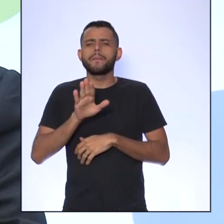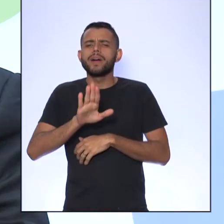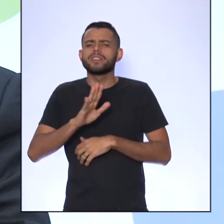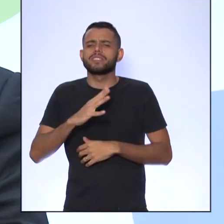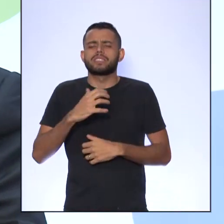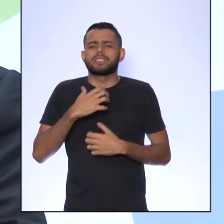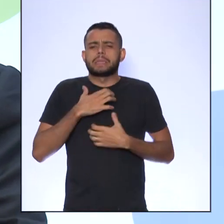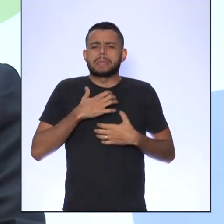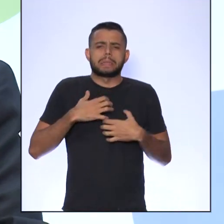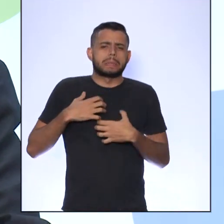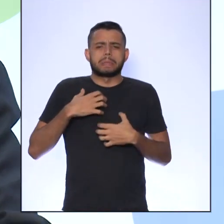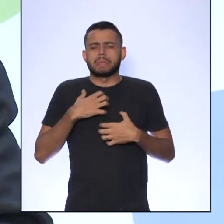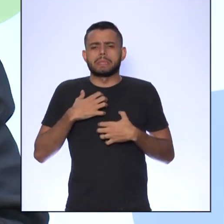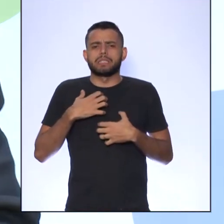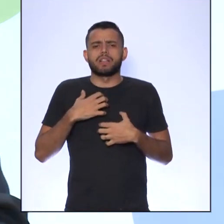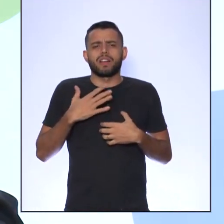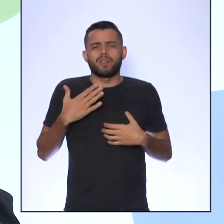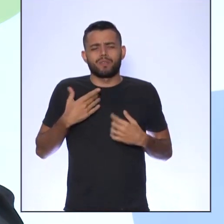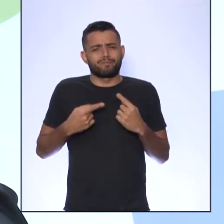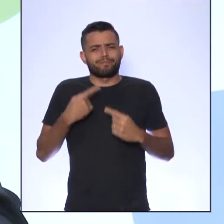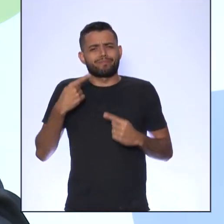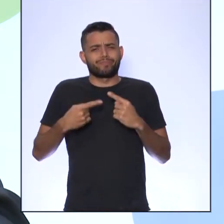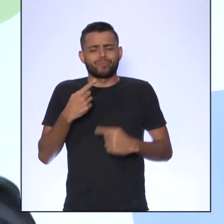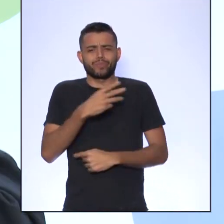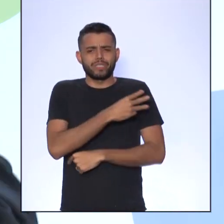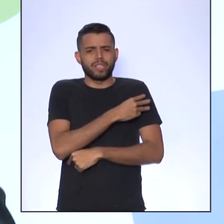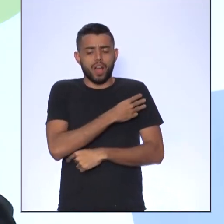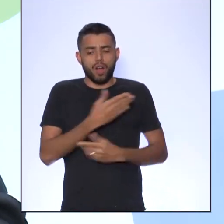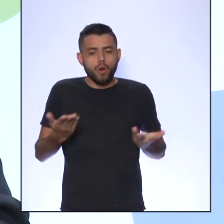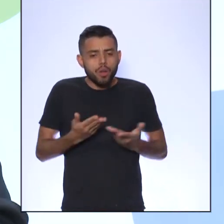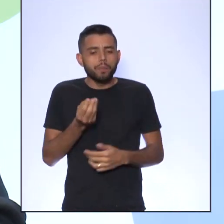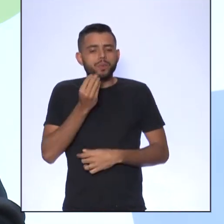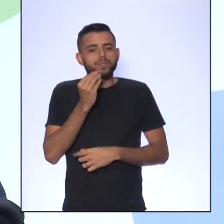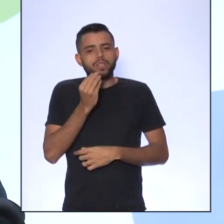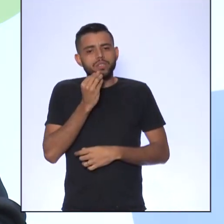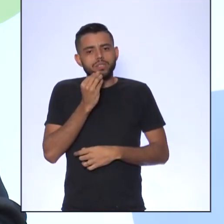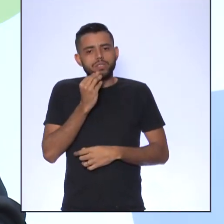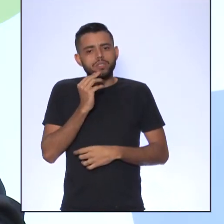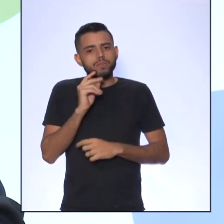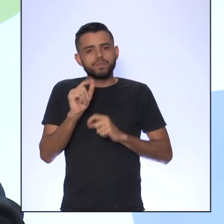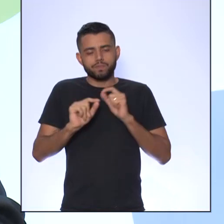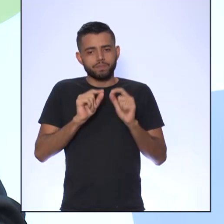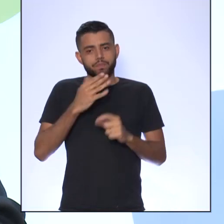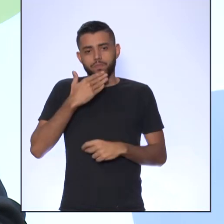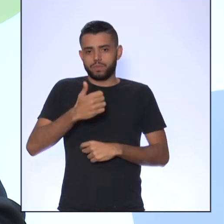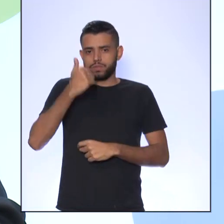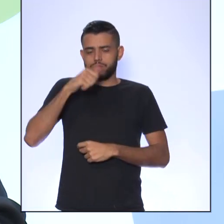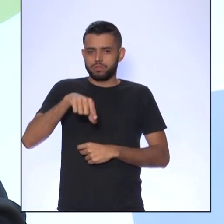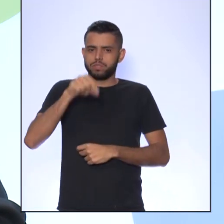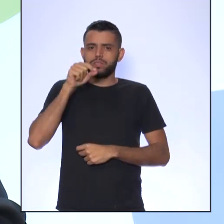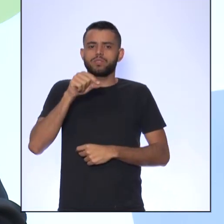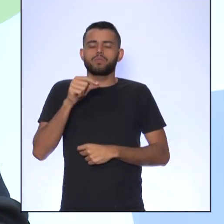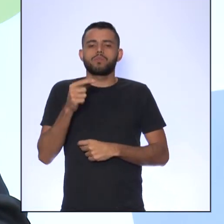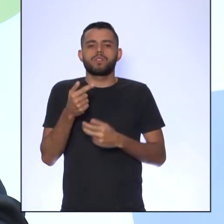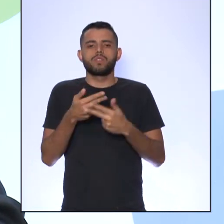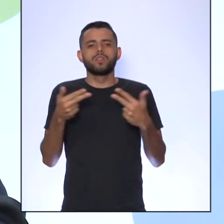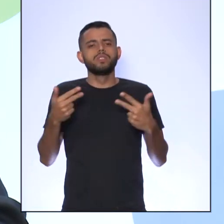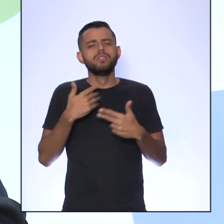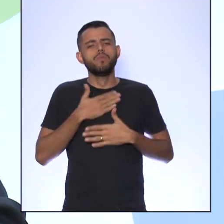conforto hoje no terceiro ano, é a minha chance, é bom você optar por aquilo que te deixa